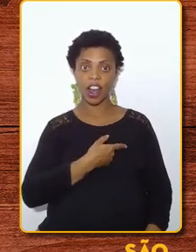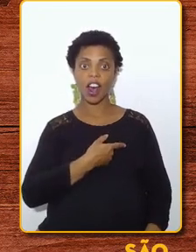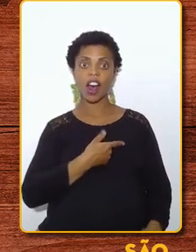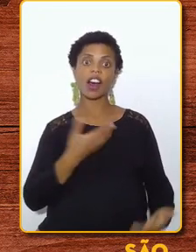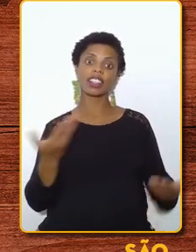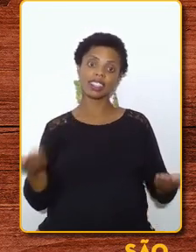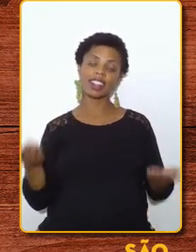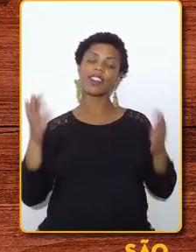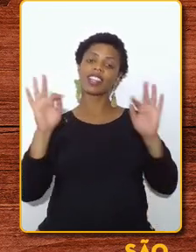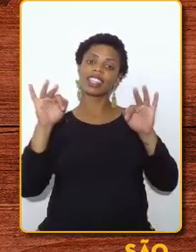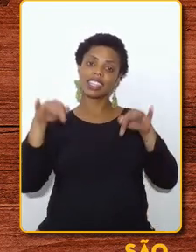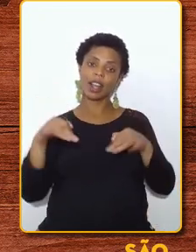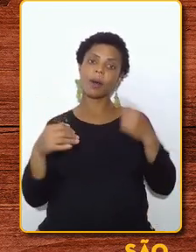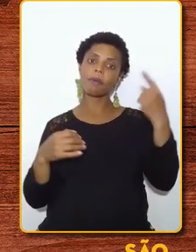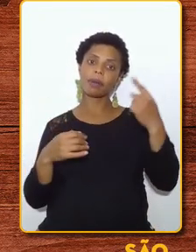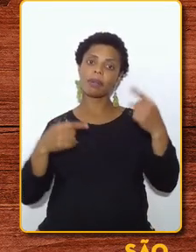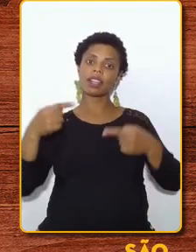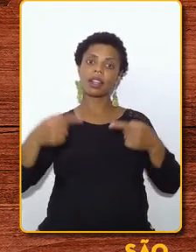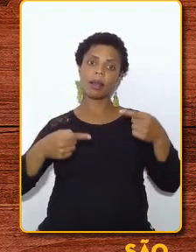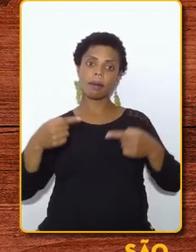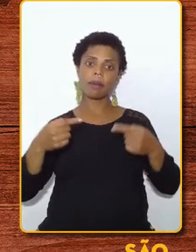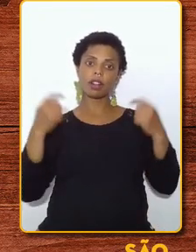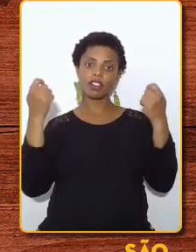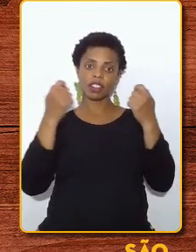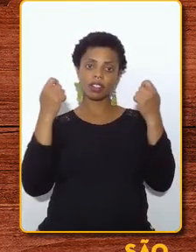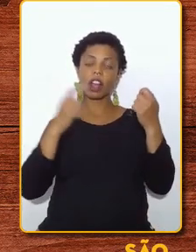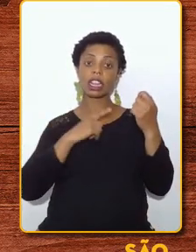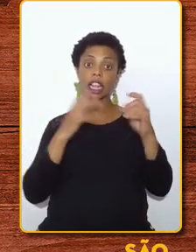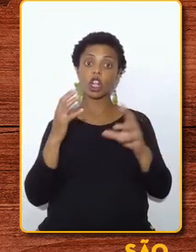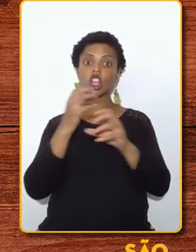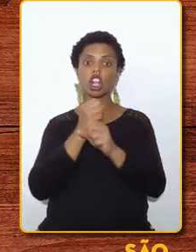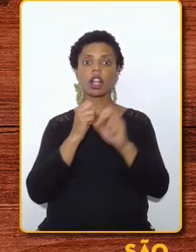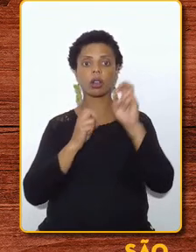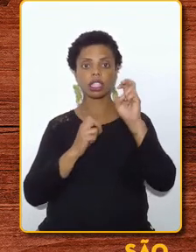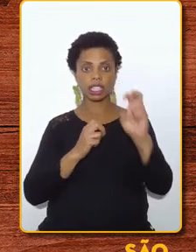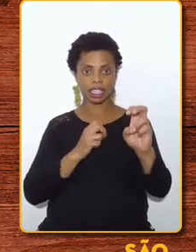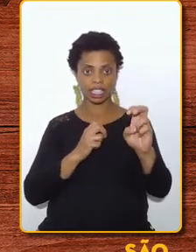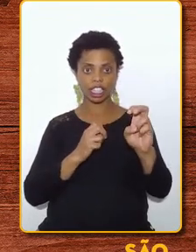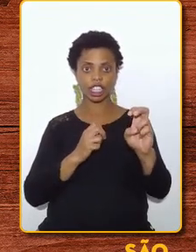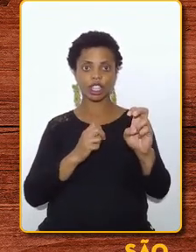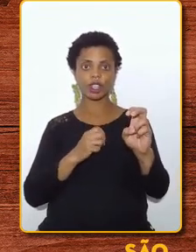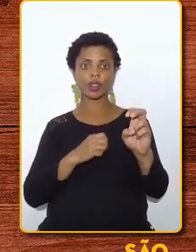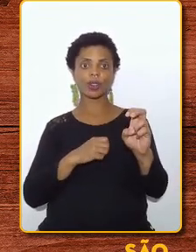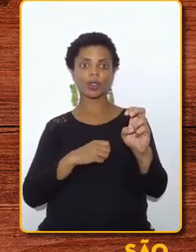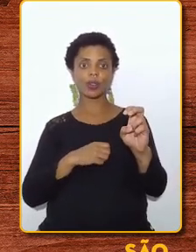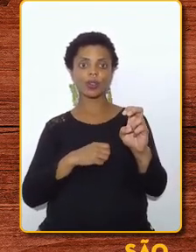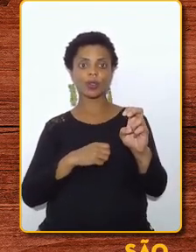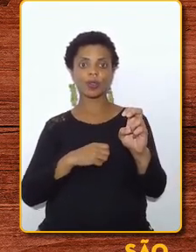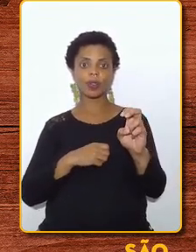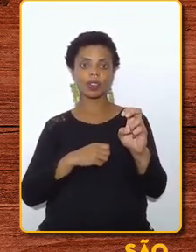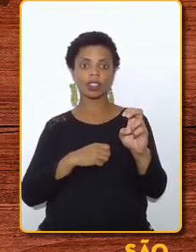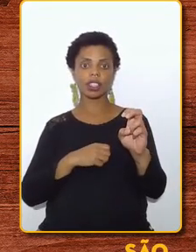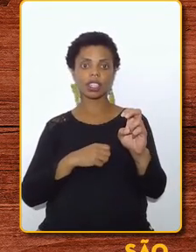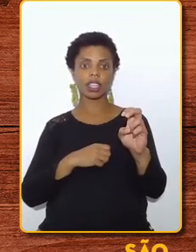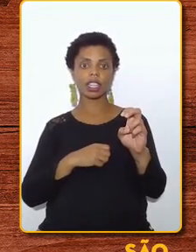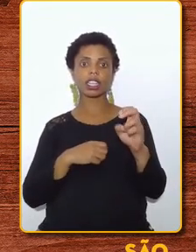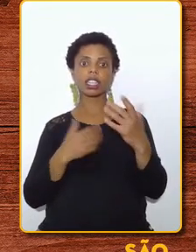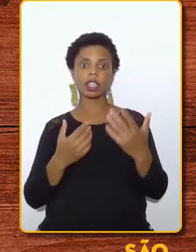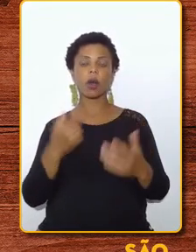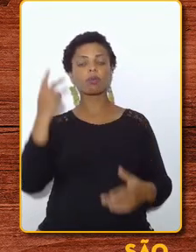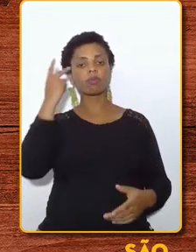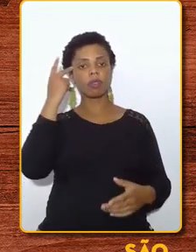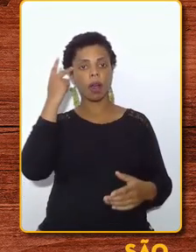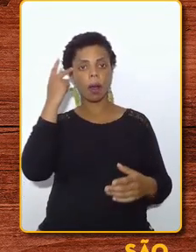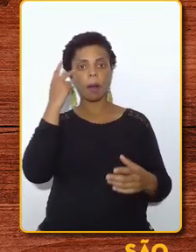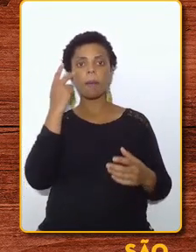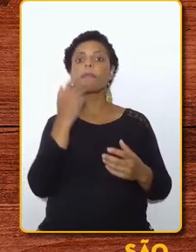o primeiro debate do festival. Vão ser 5 no total. Em nome do SP Food Film Fest, eu agradeço a presença